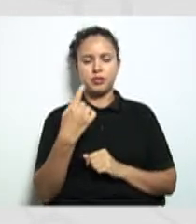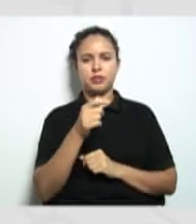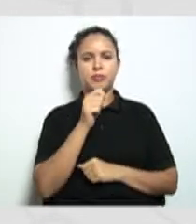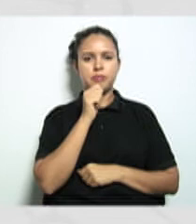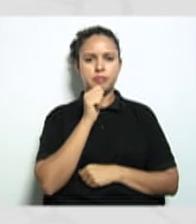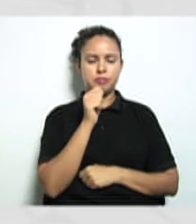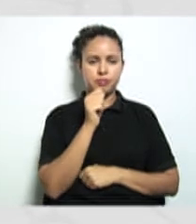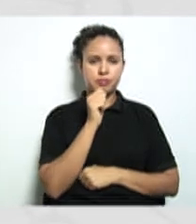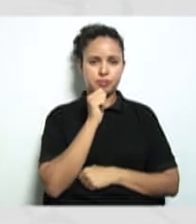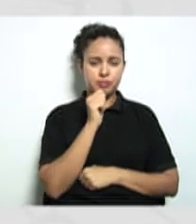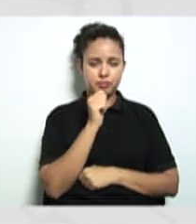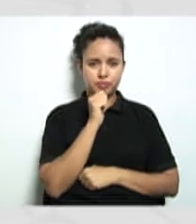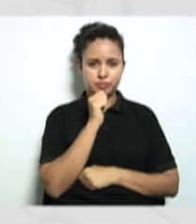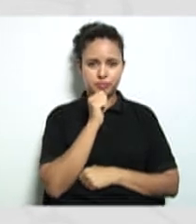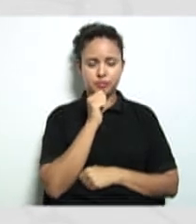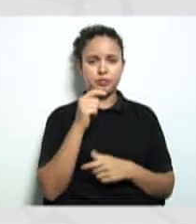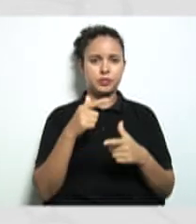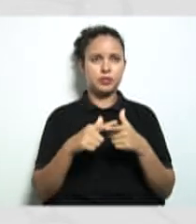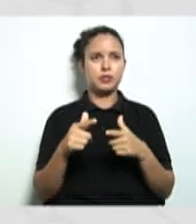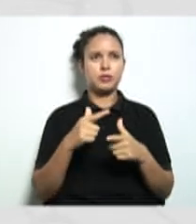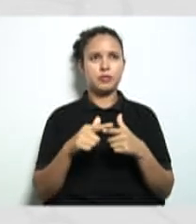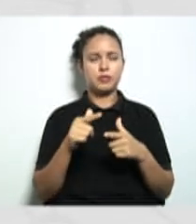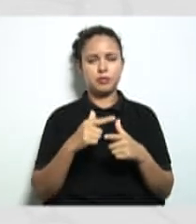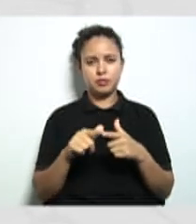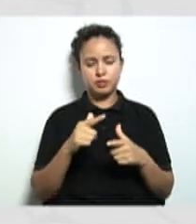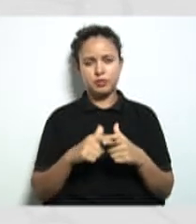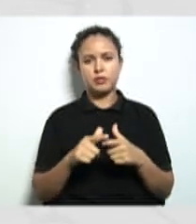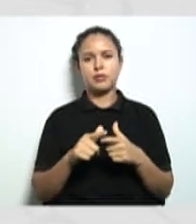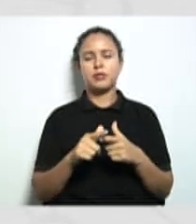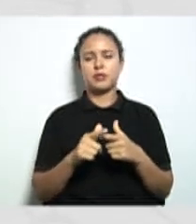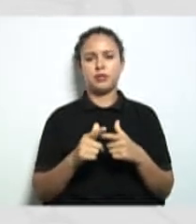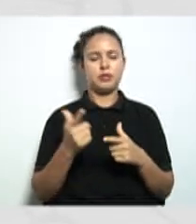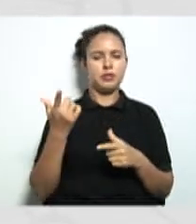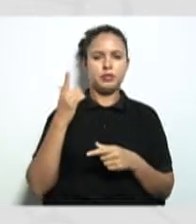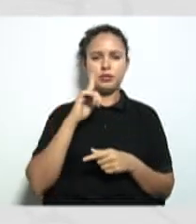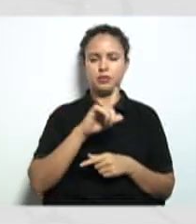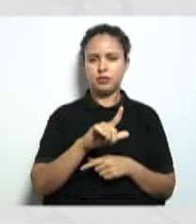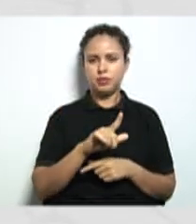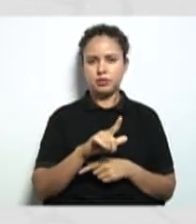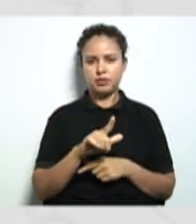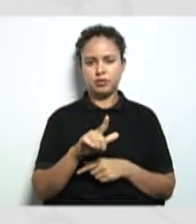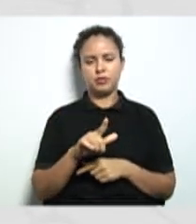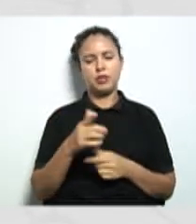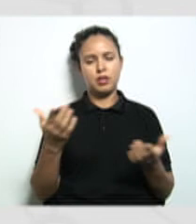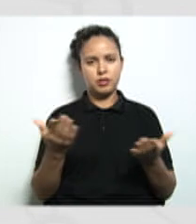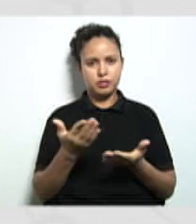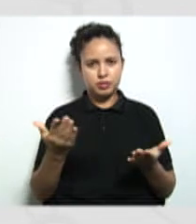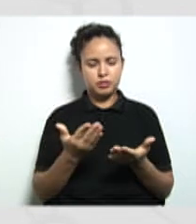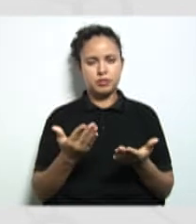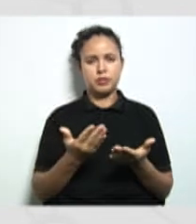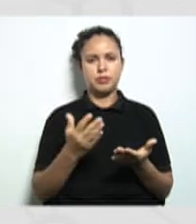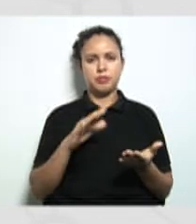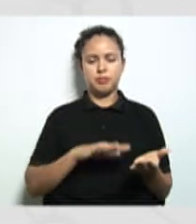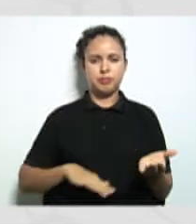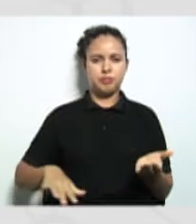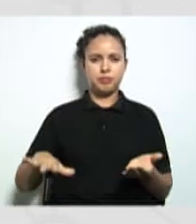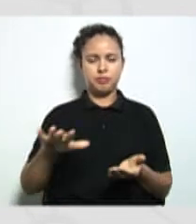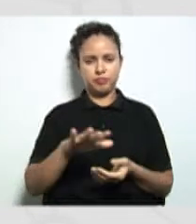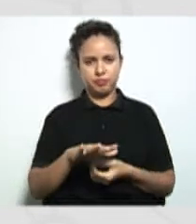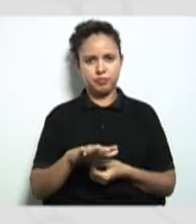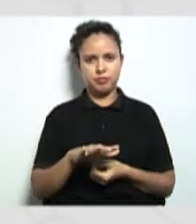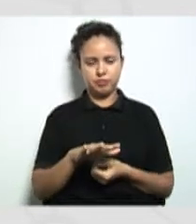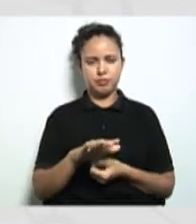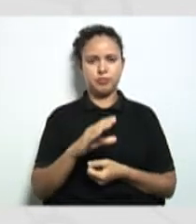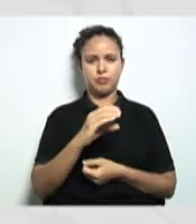tenhamos um problema que foi levantado nesse momento em relação, vamos supor,